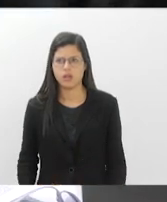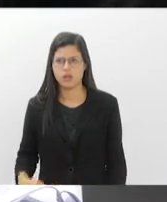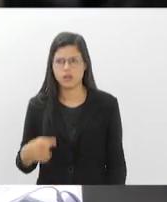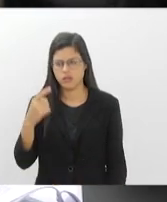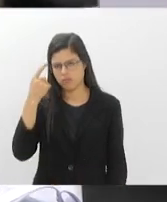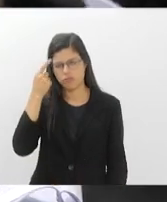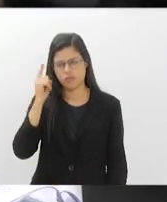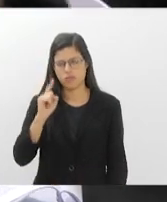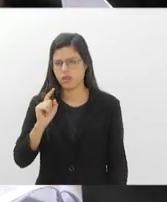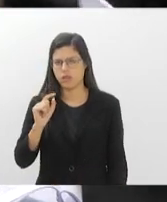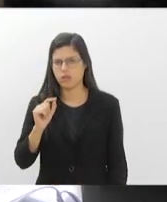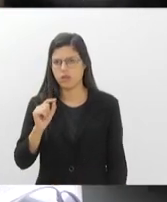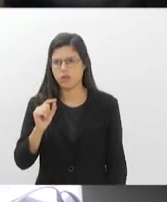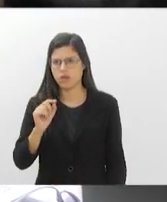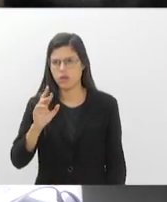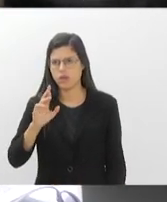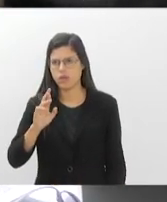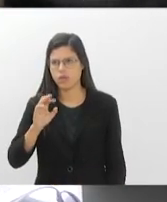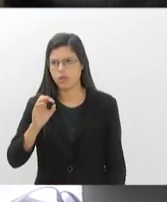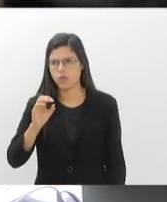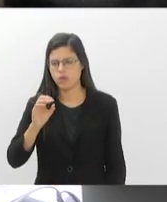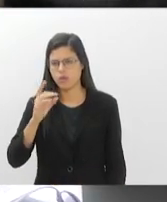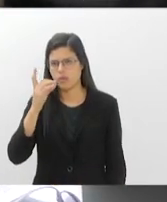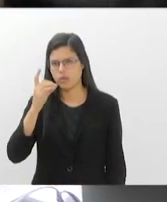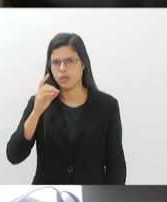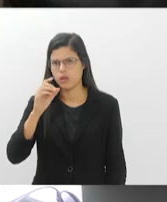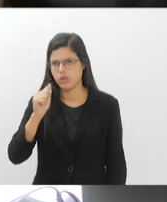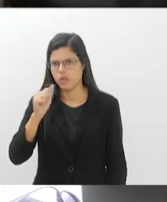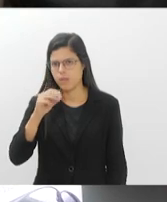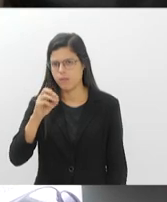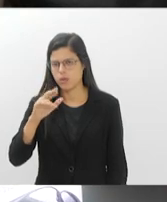arguiu como inconstitucional, porque eu não li o voto.